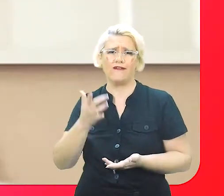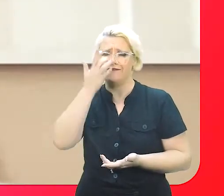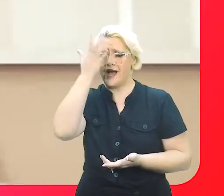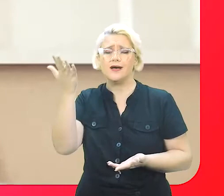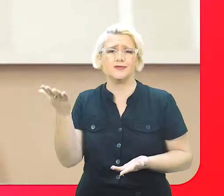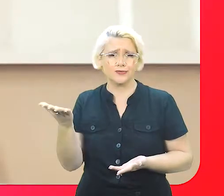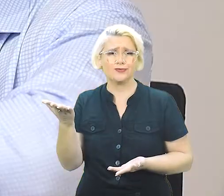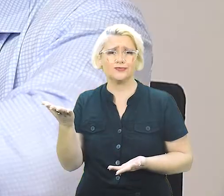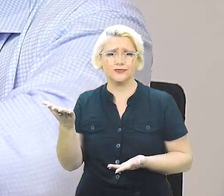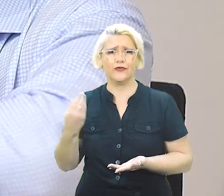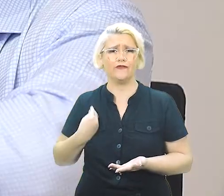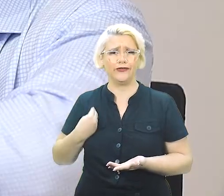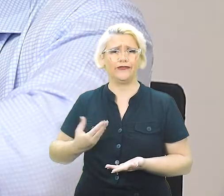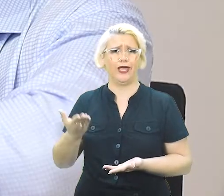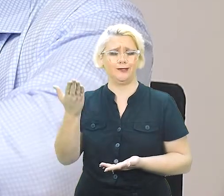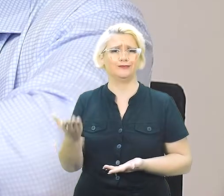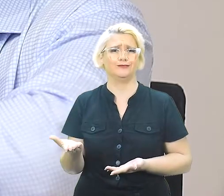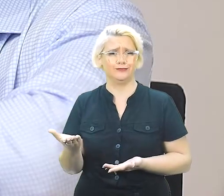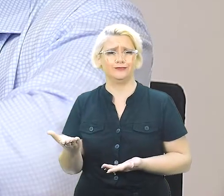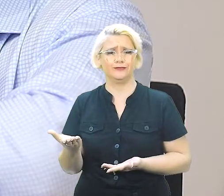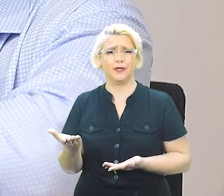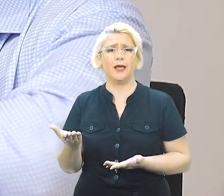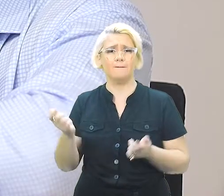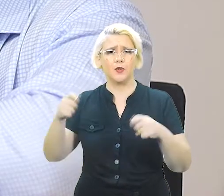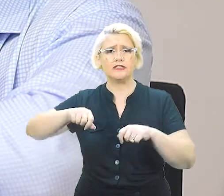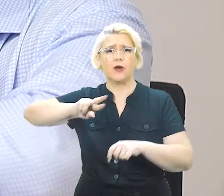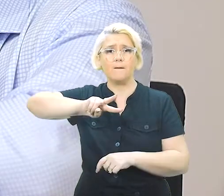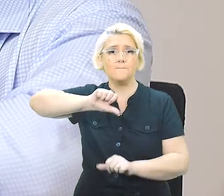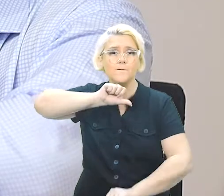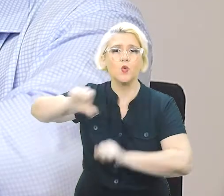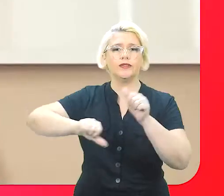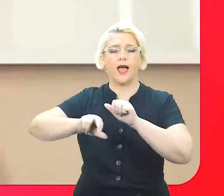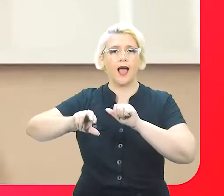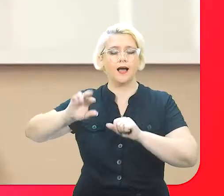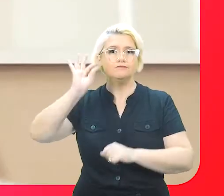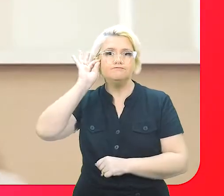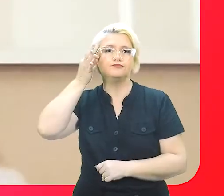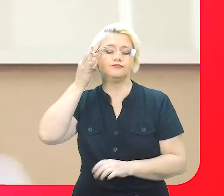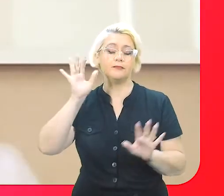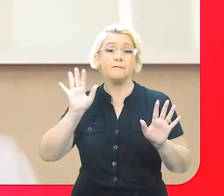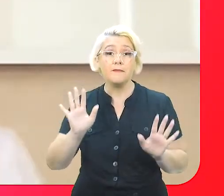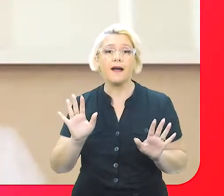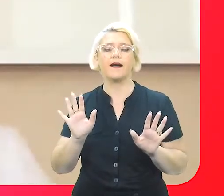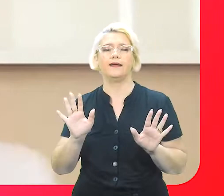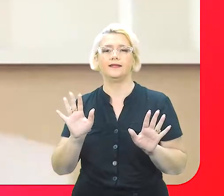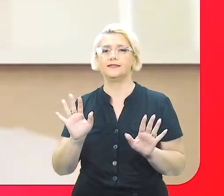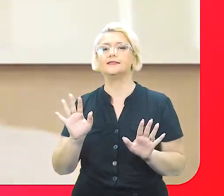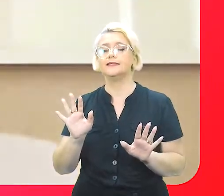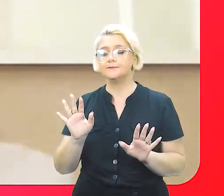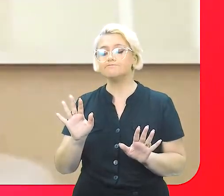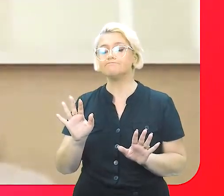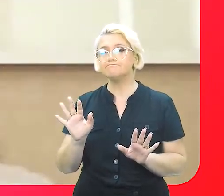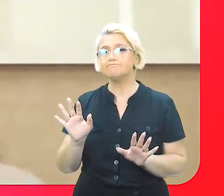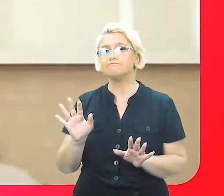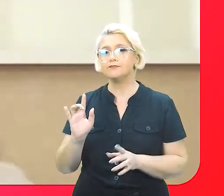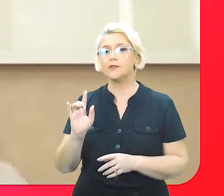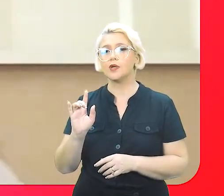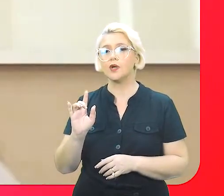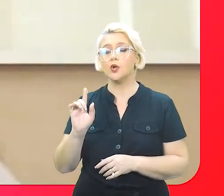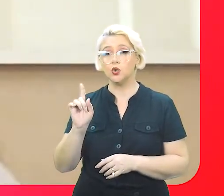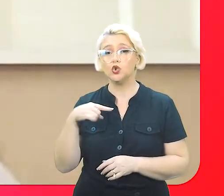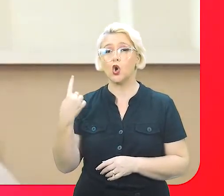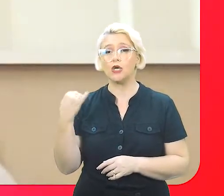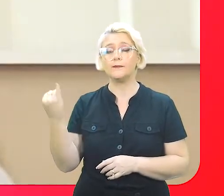fácil de uma hora para outra cair, mas o que é